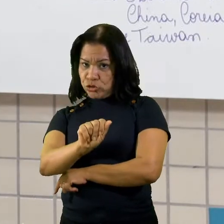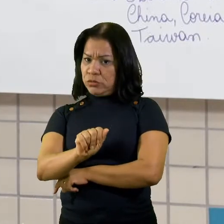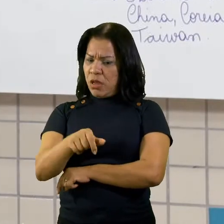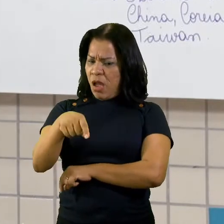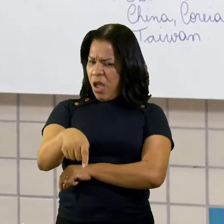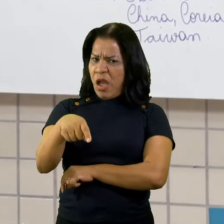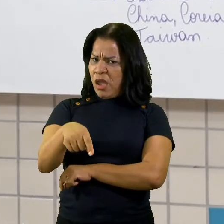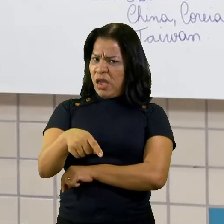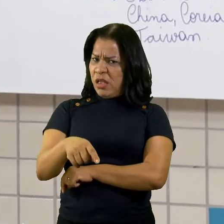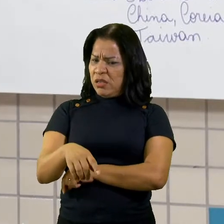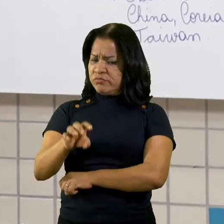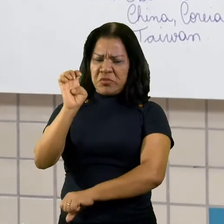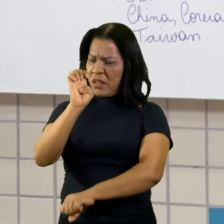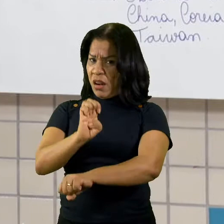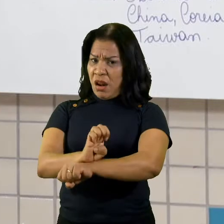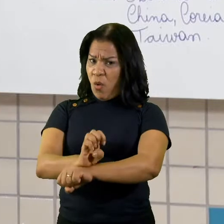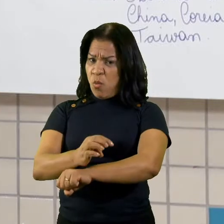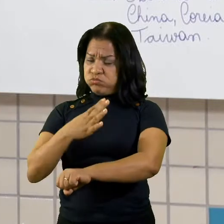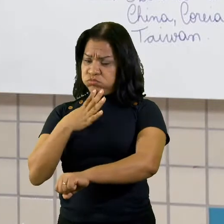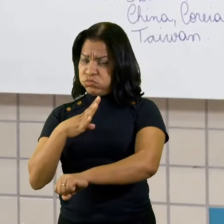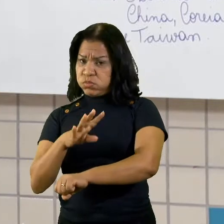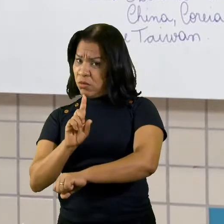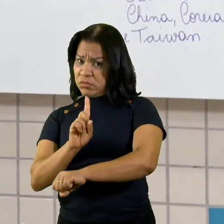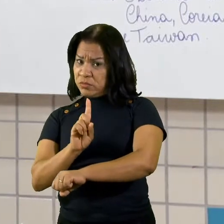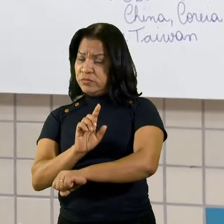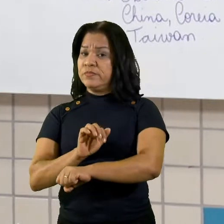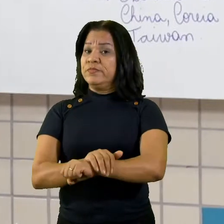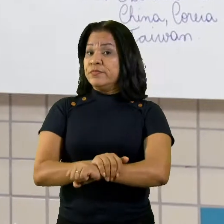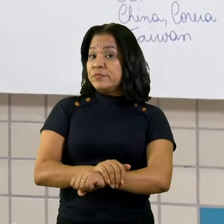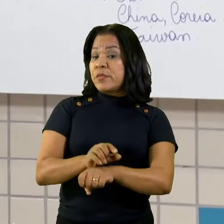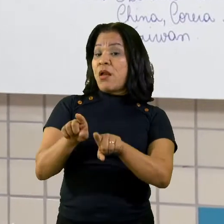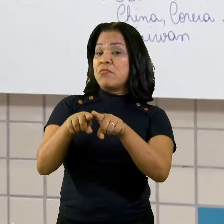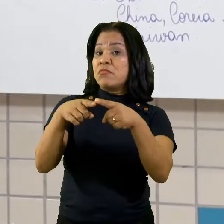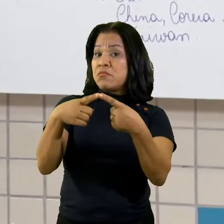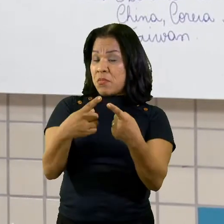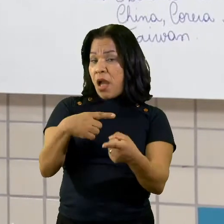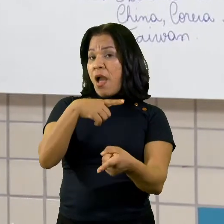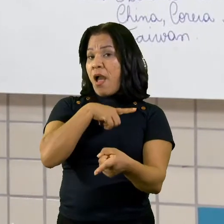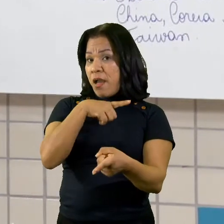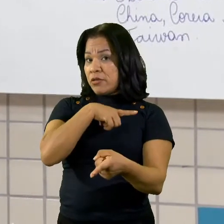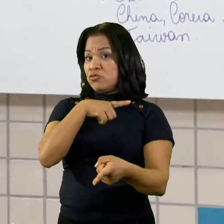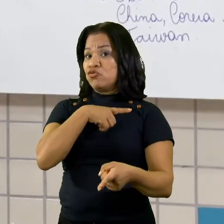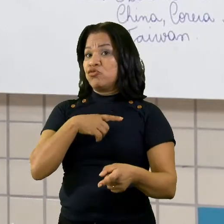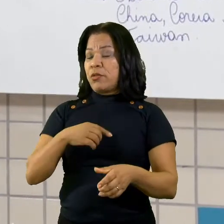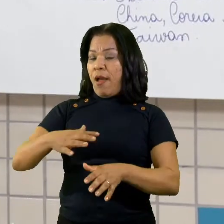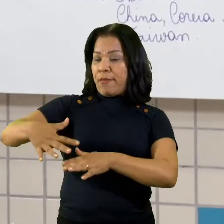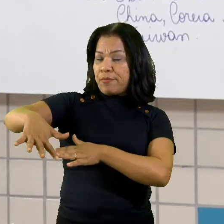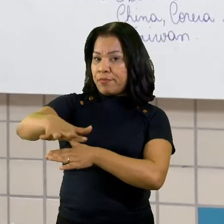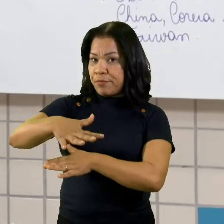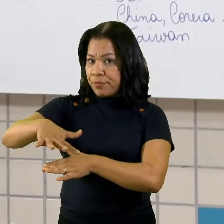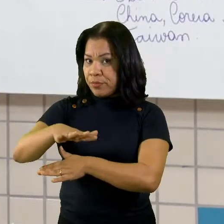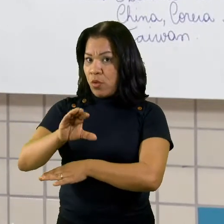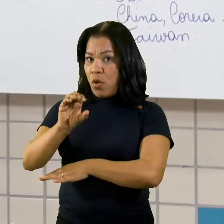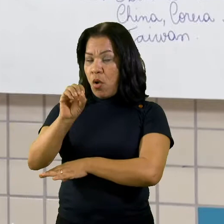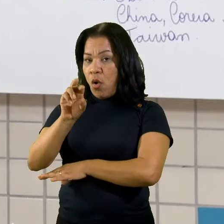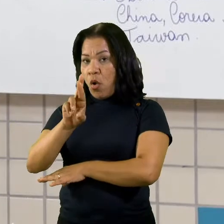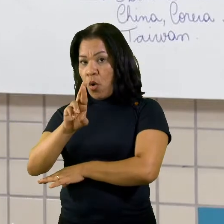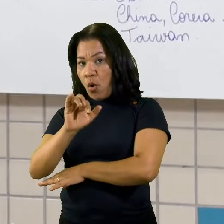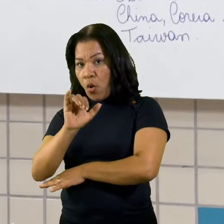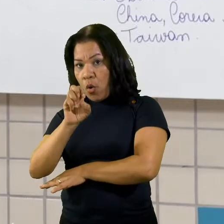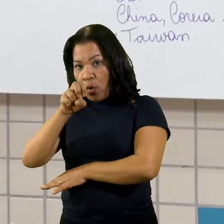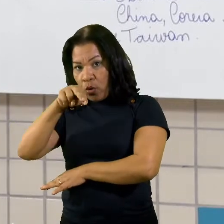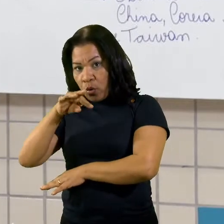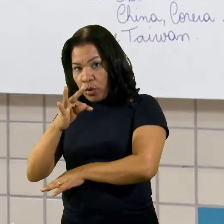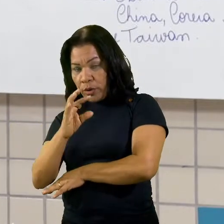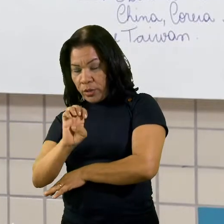estado reconhecido, mas ainda assim a Palestina também está no Oriente Médio. Se nós formos lembrar que alguns dos principais